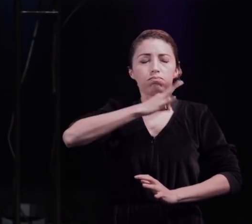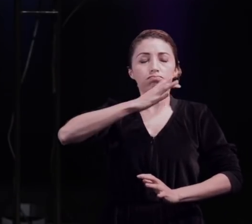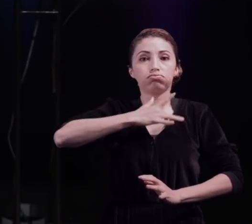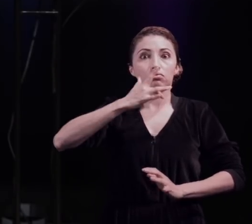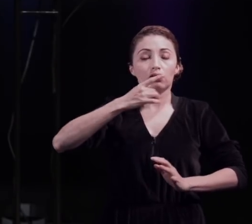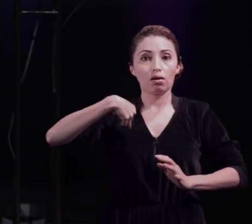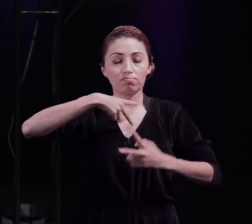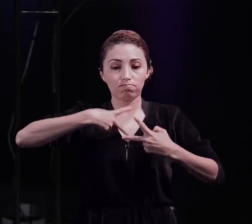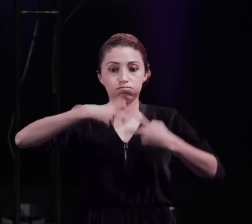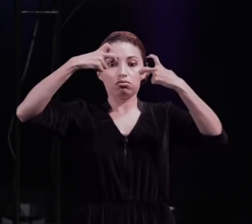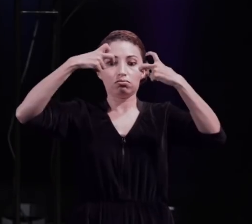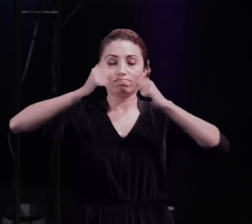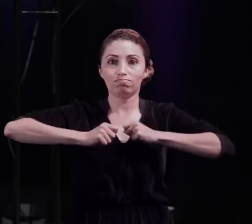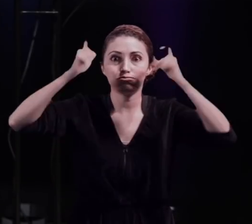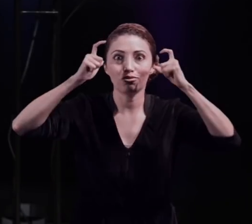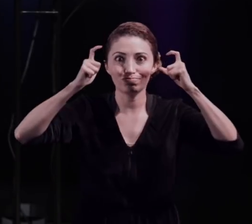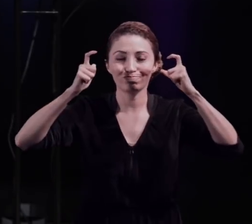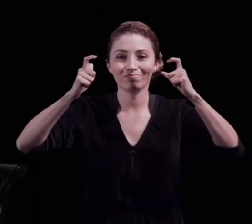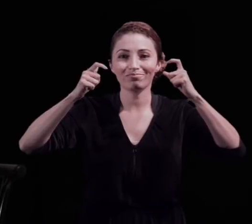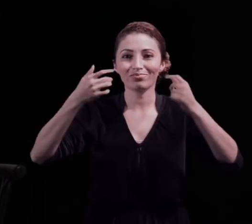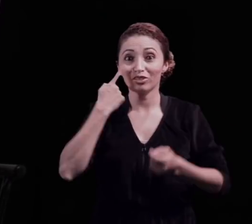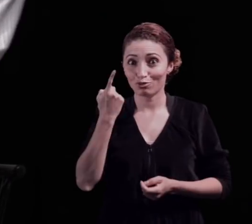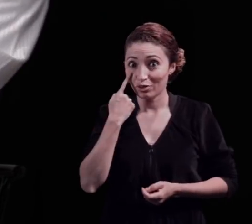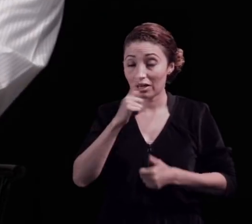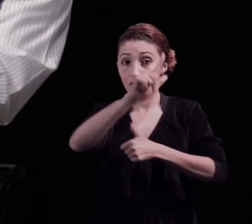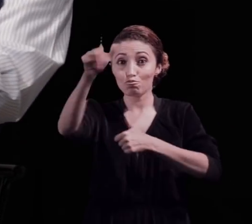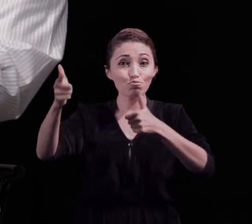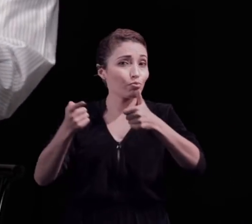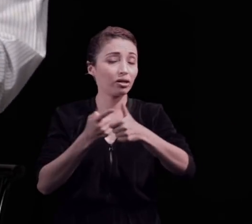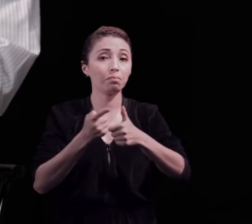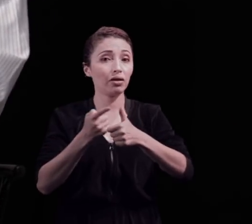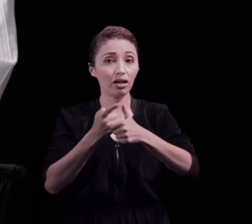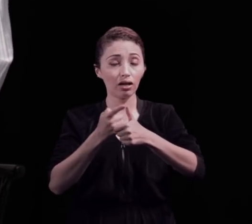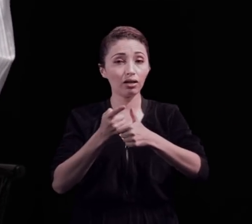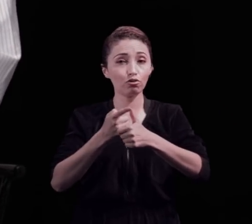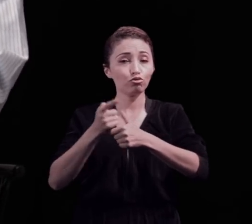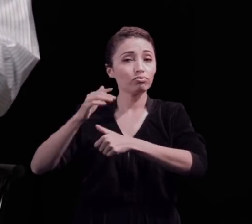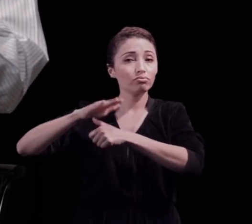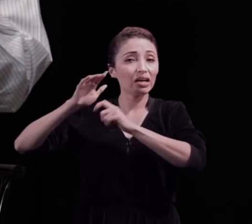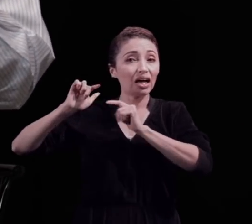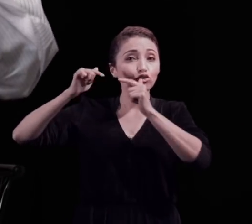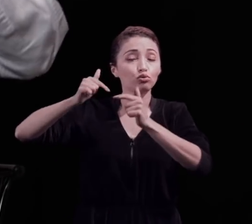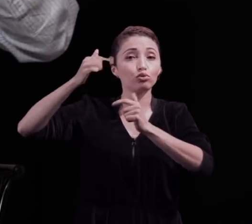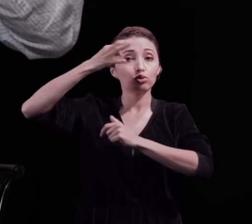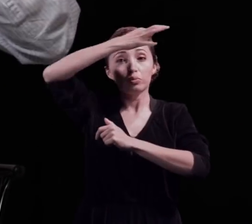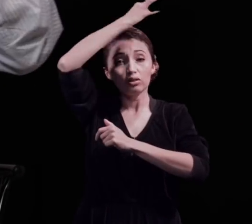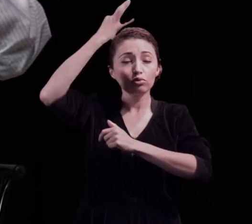o Espírito Santo. Veja, a primeira ação dele é